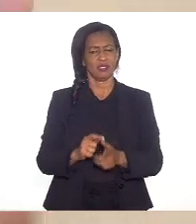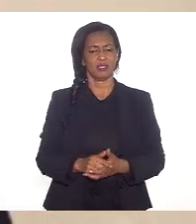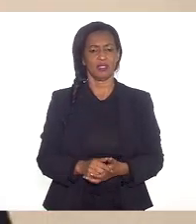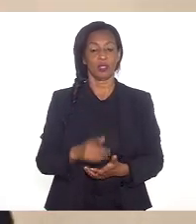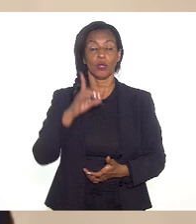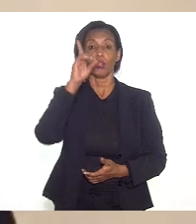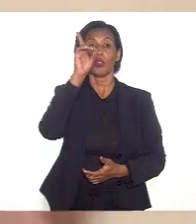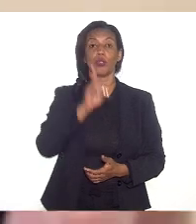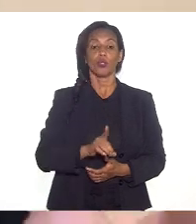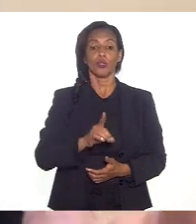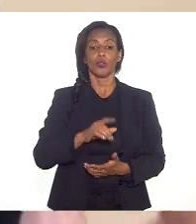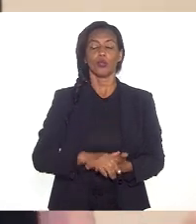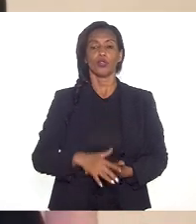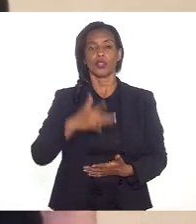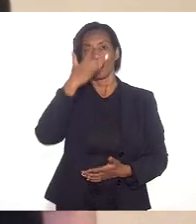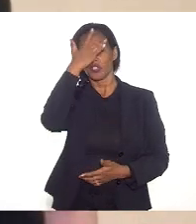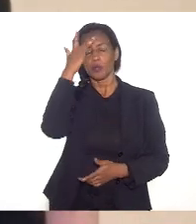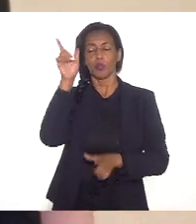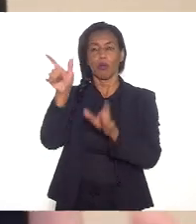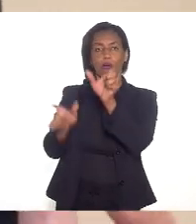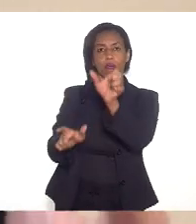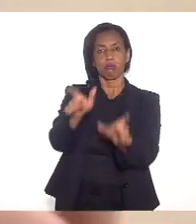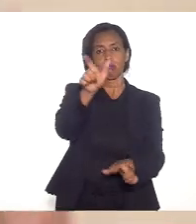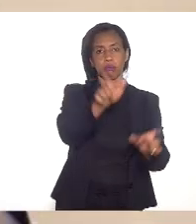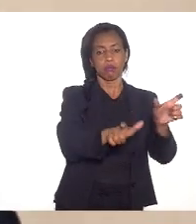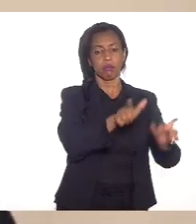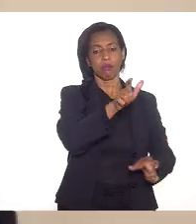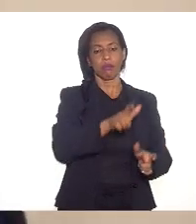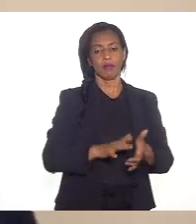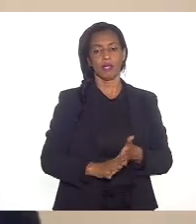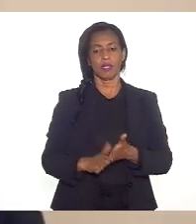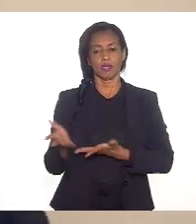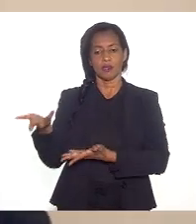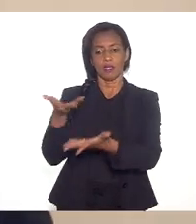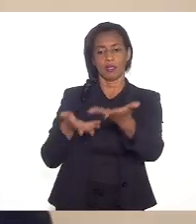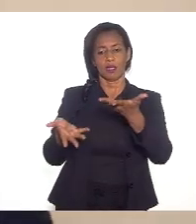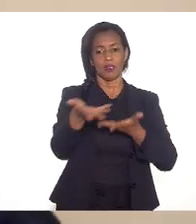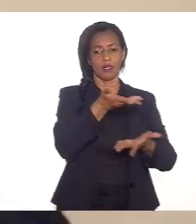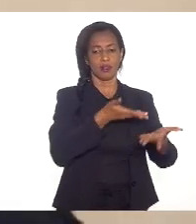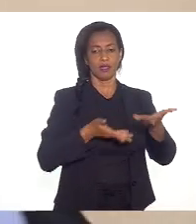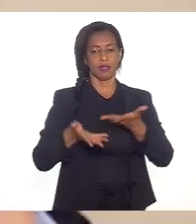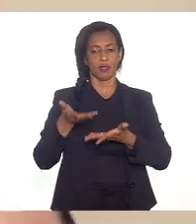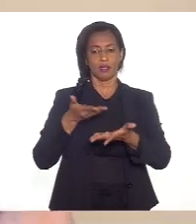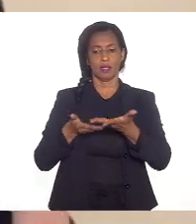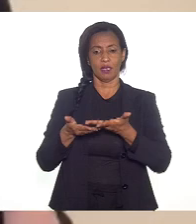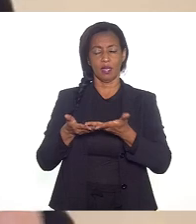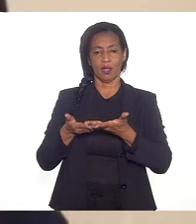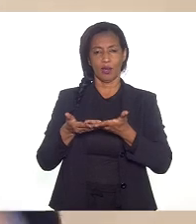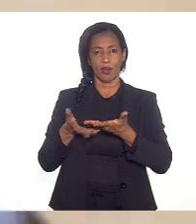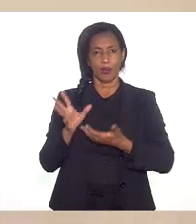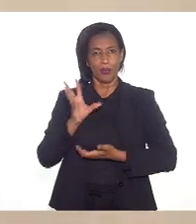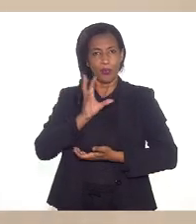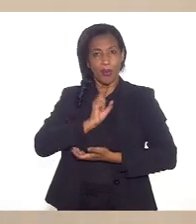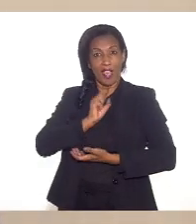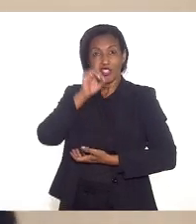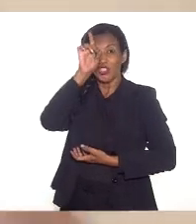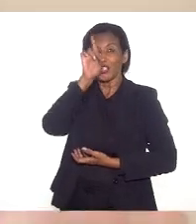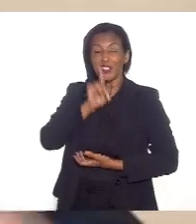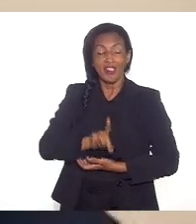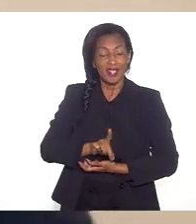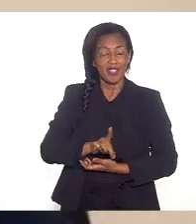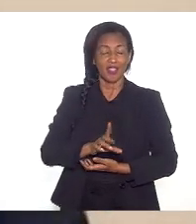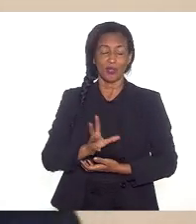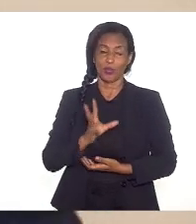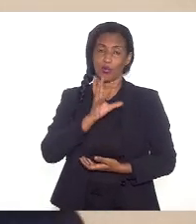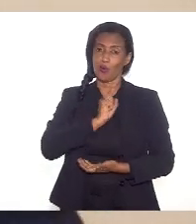o direito das pessoas de se relacionarem com afetividade, é direito. E o